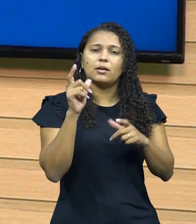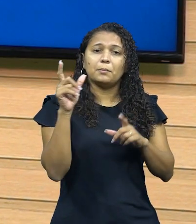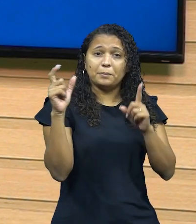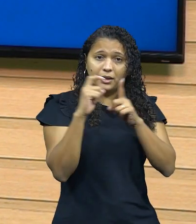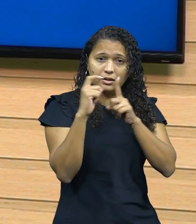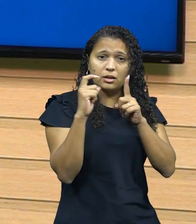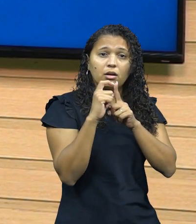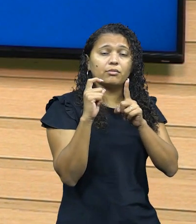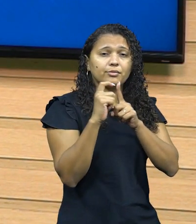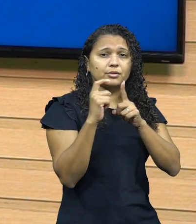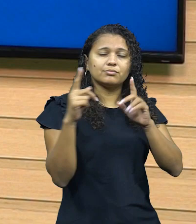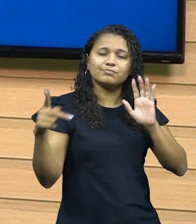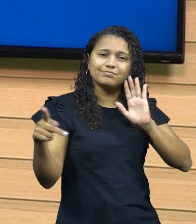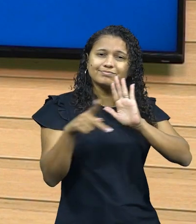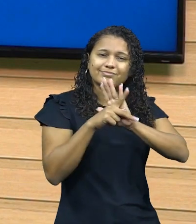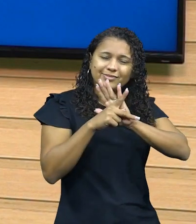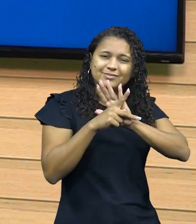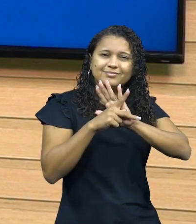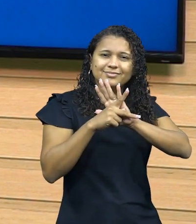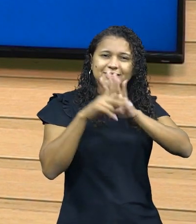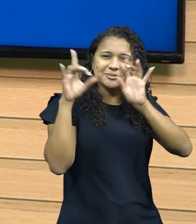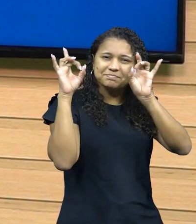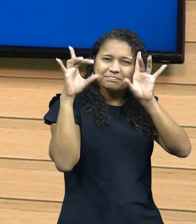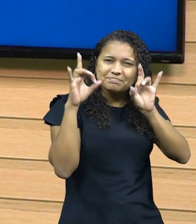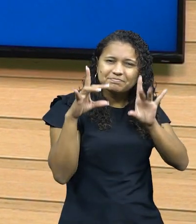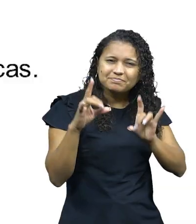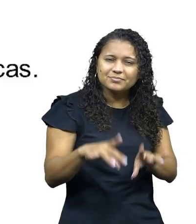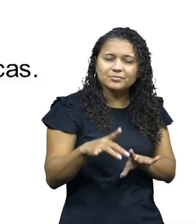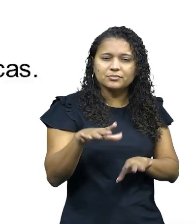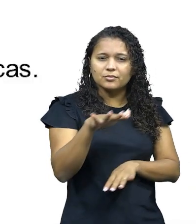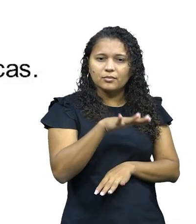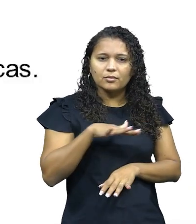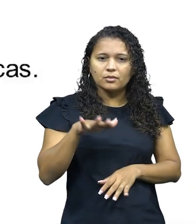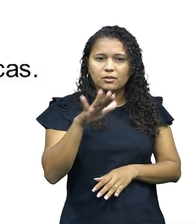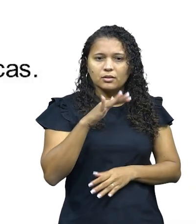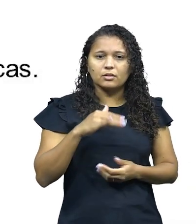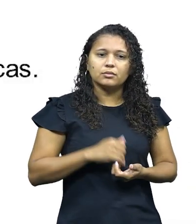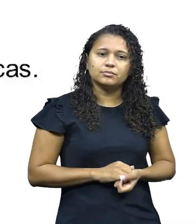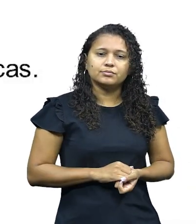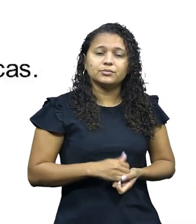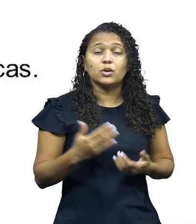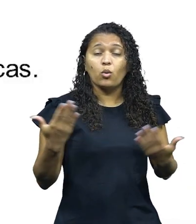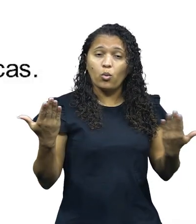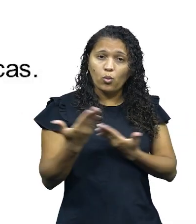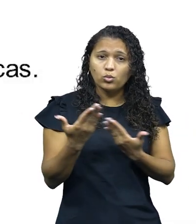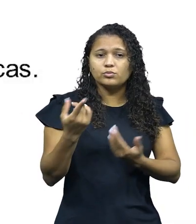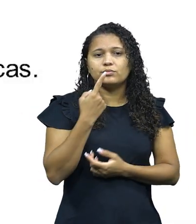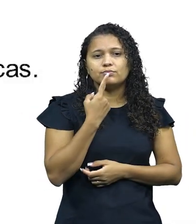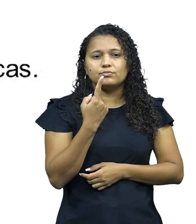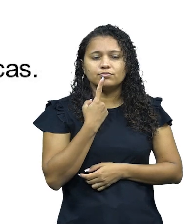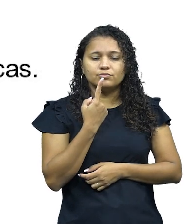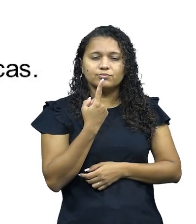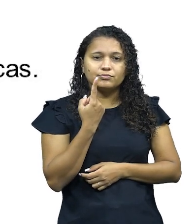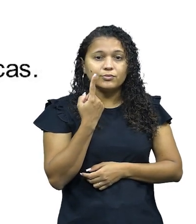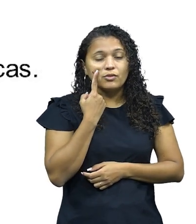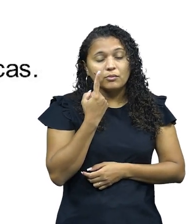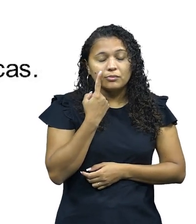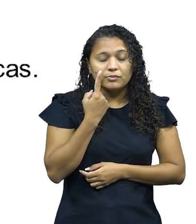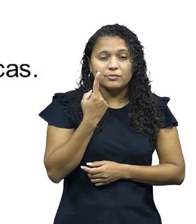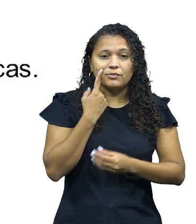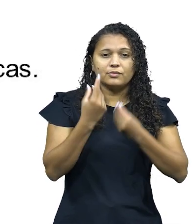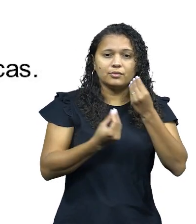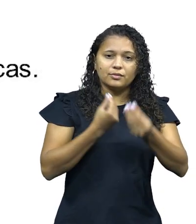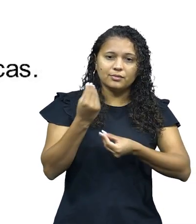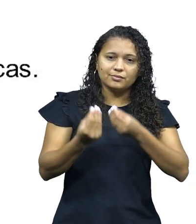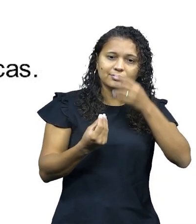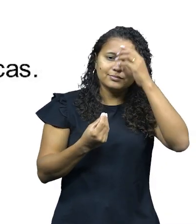né, que são muito específicas para o ramo. Então, nós vamos conhecer hoje os termos náuticos, né? A